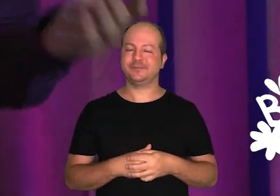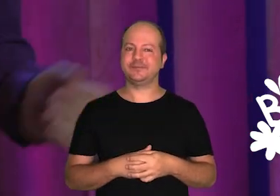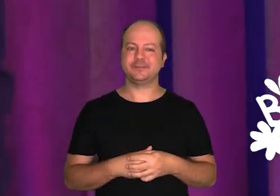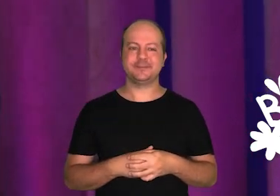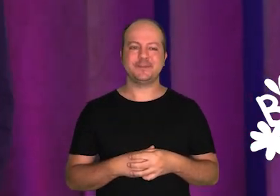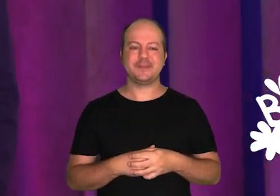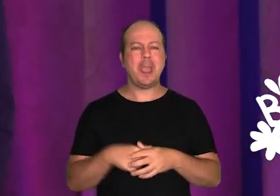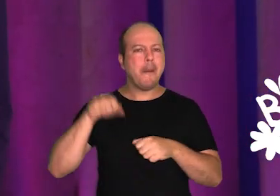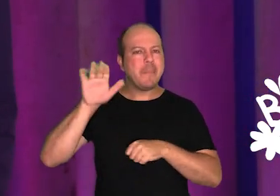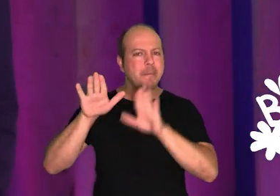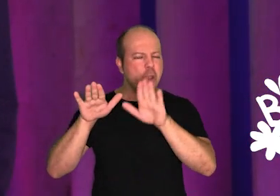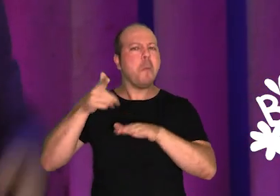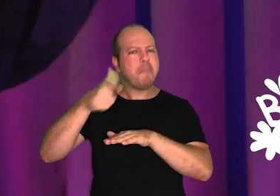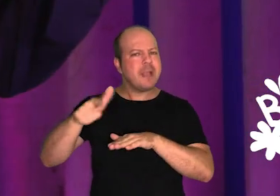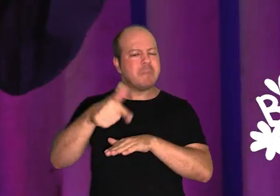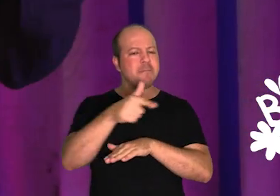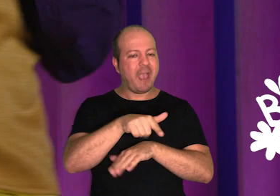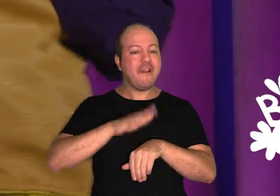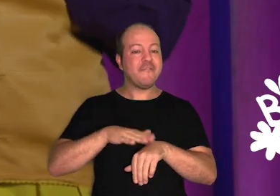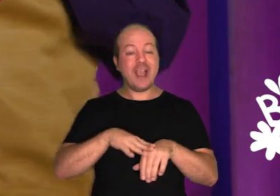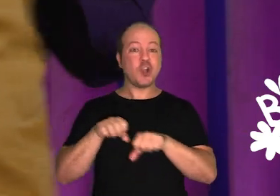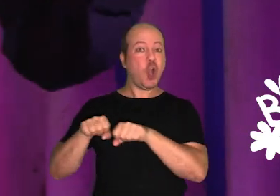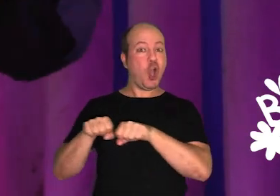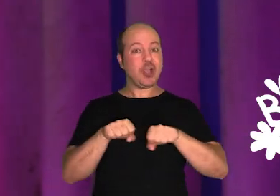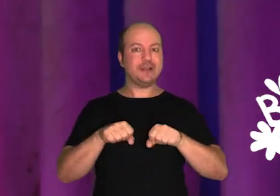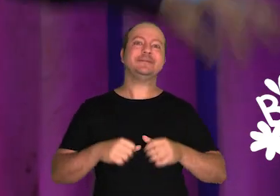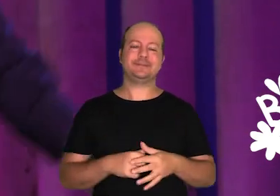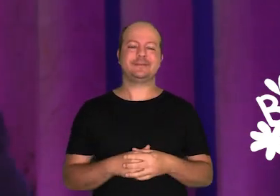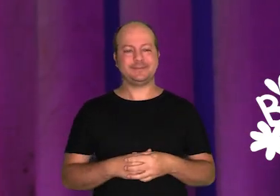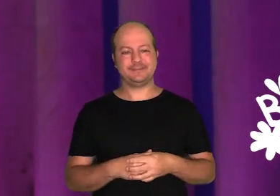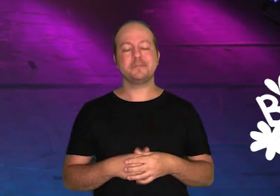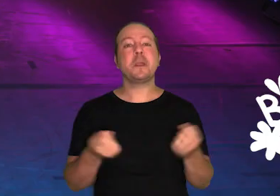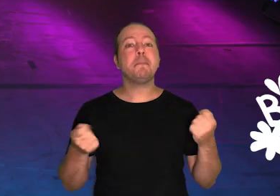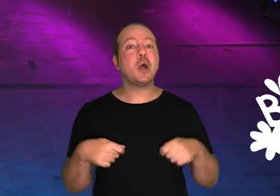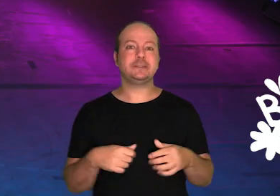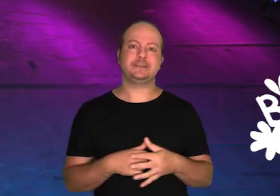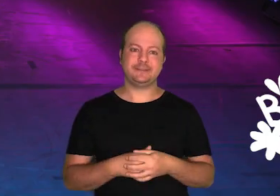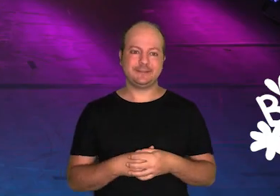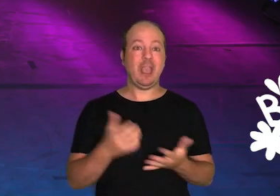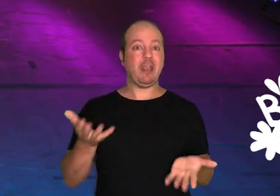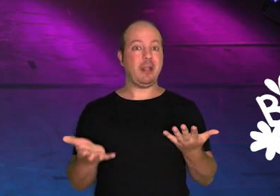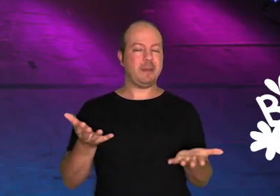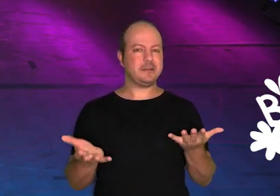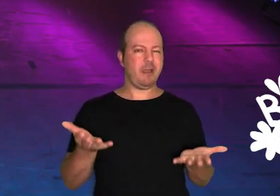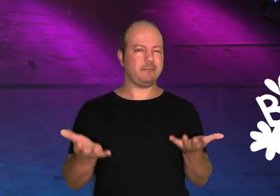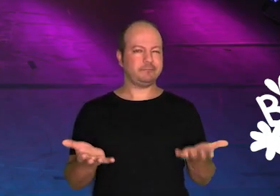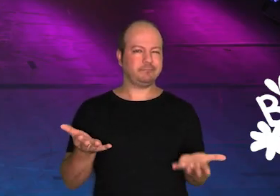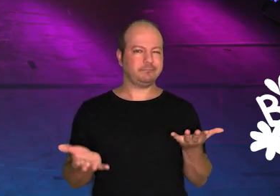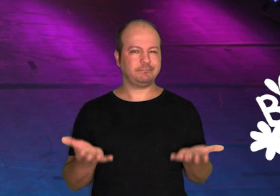Mas o mímico sabe fazer mais do que parede. Ele faz corda. Mas posso ser também um equilibrista.